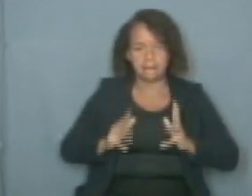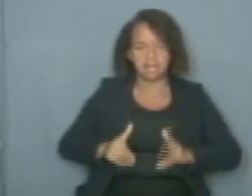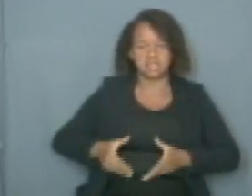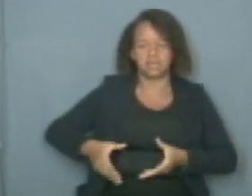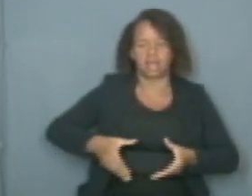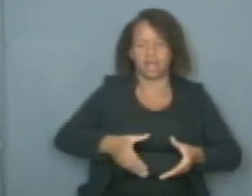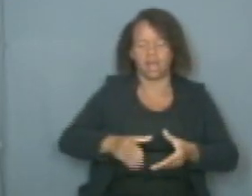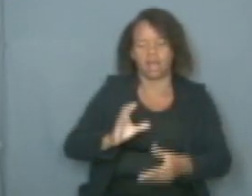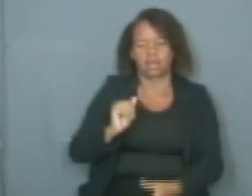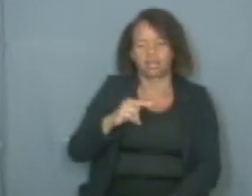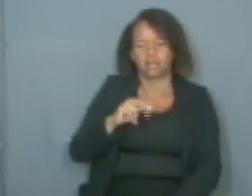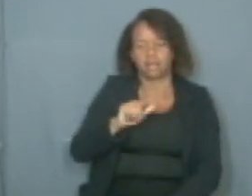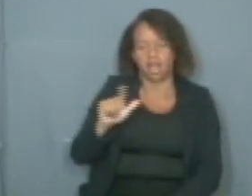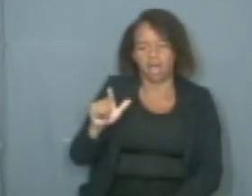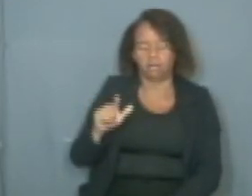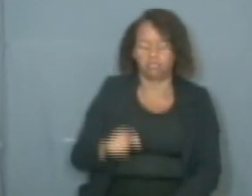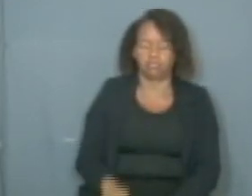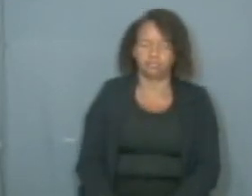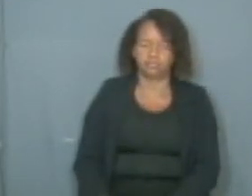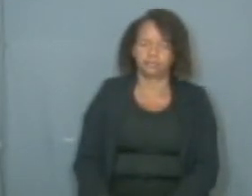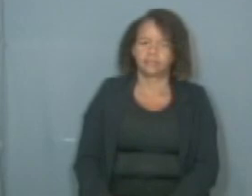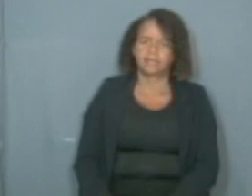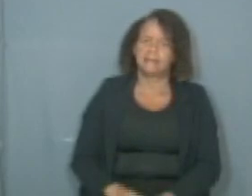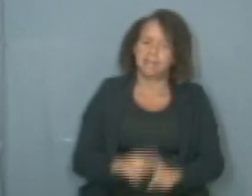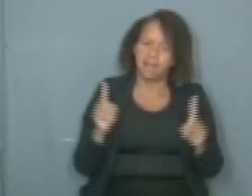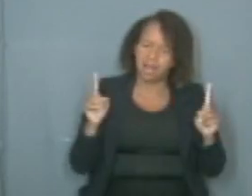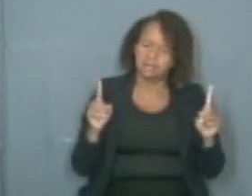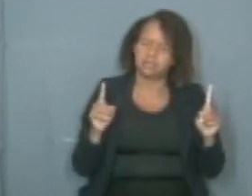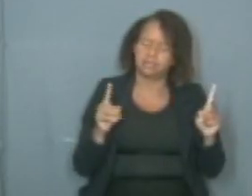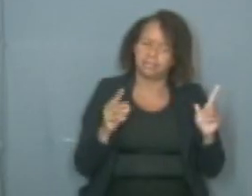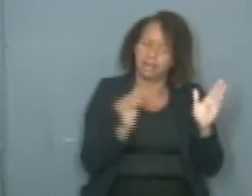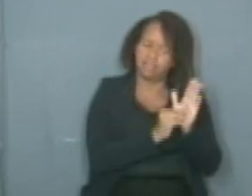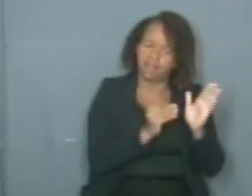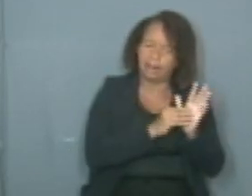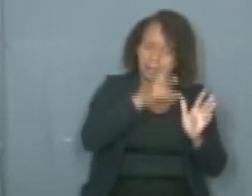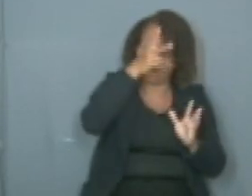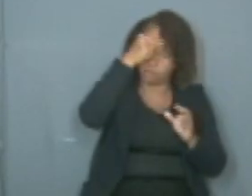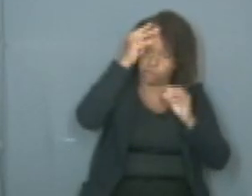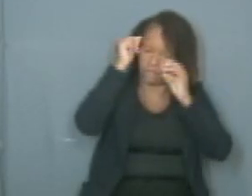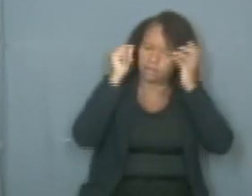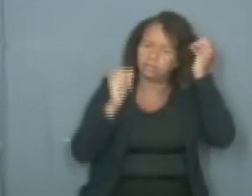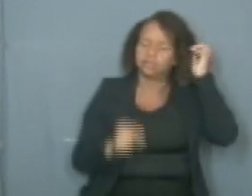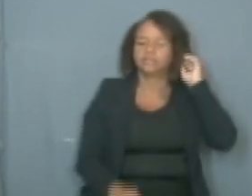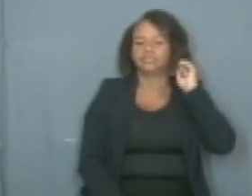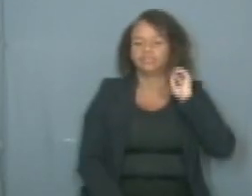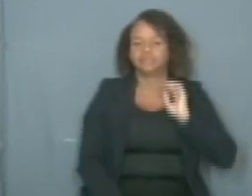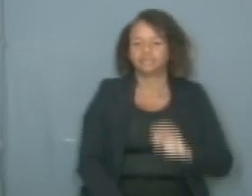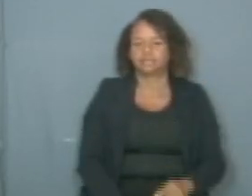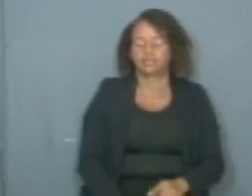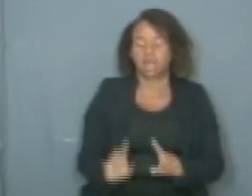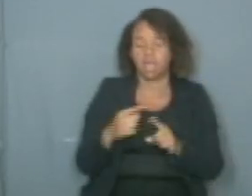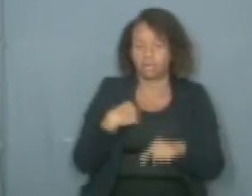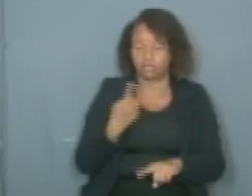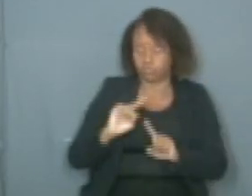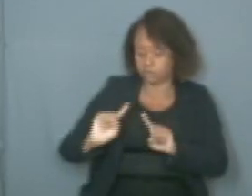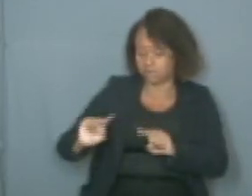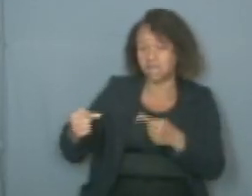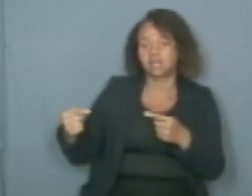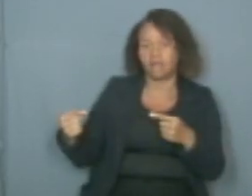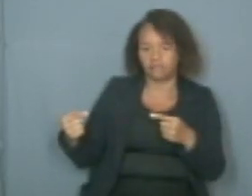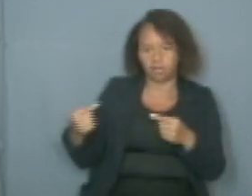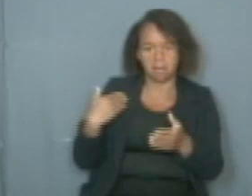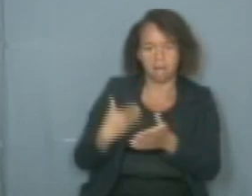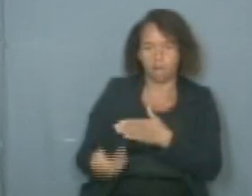canais. Só que isso tem a ver também com a falha da prefeitura. Eu faço um desafio aqui